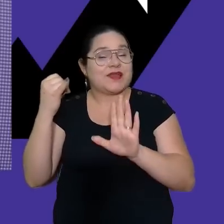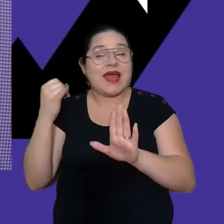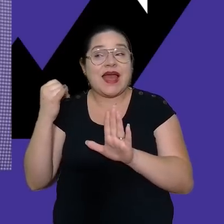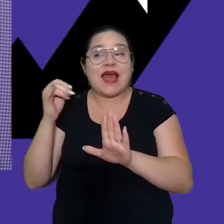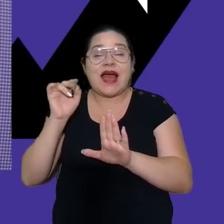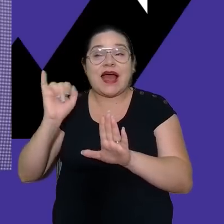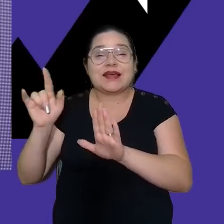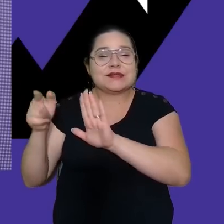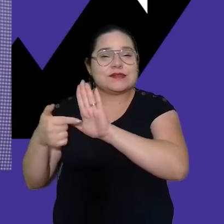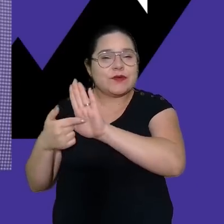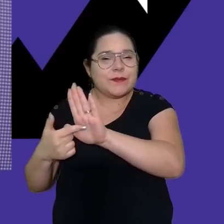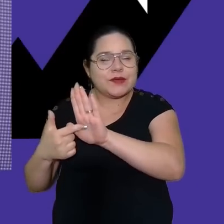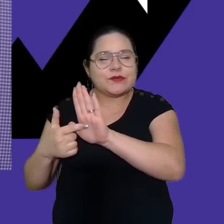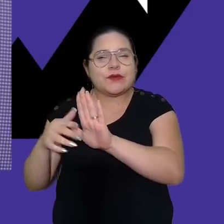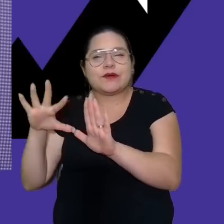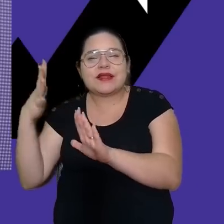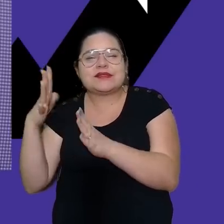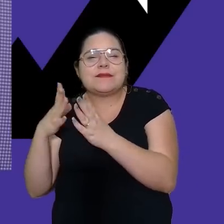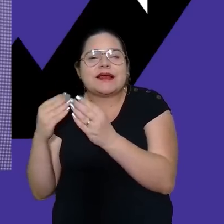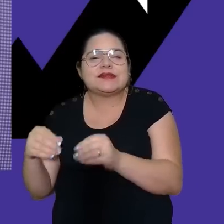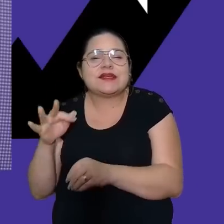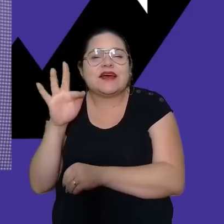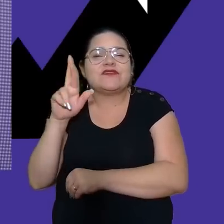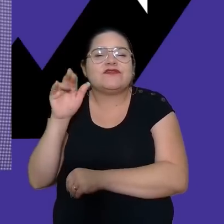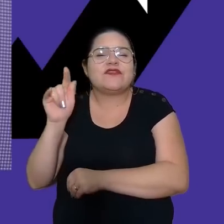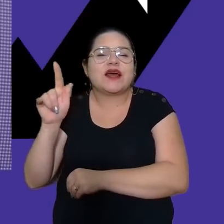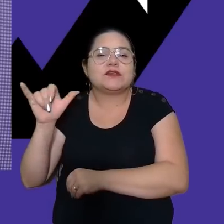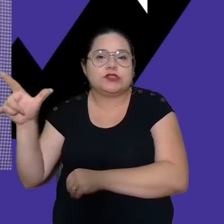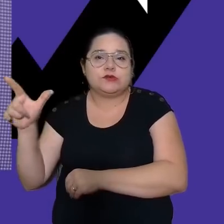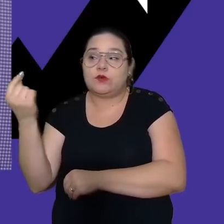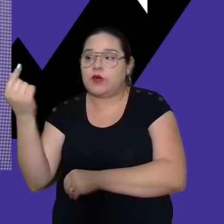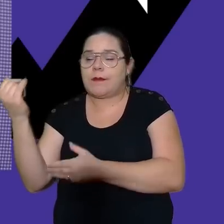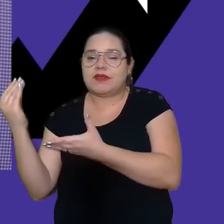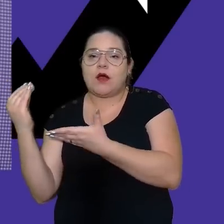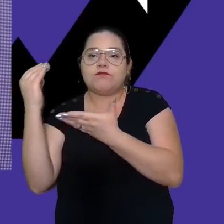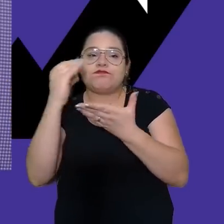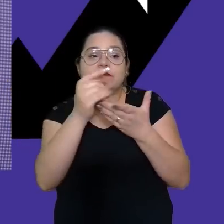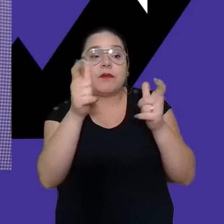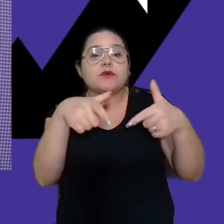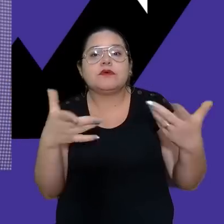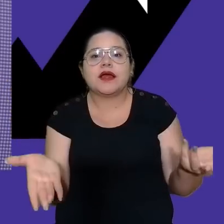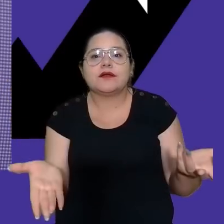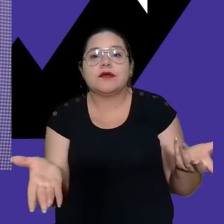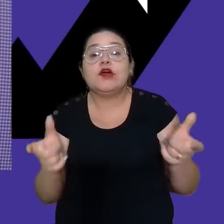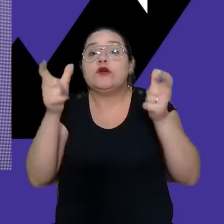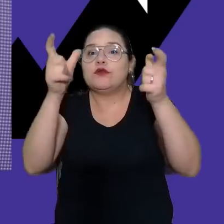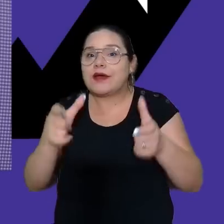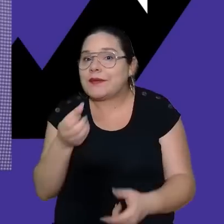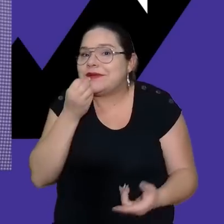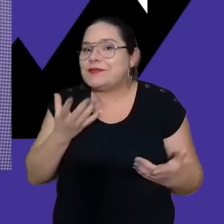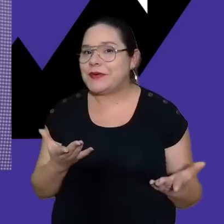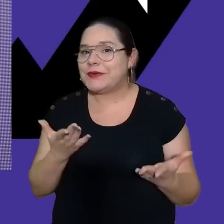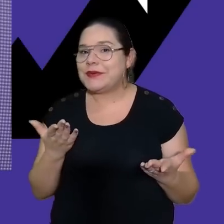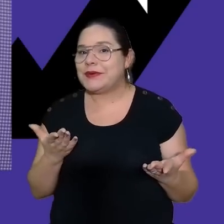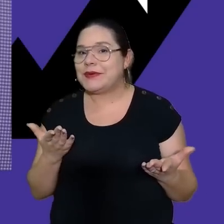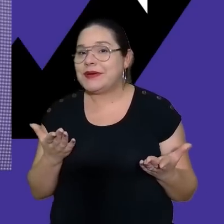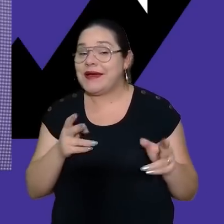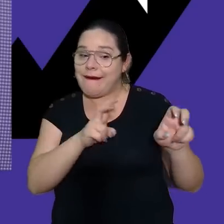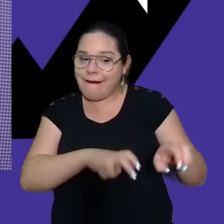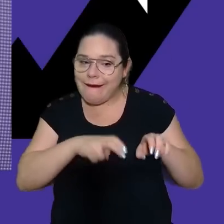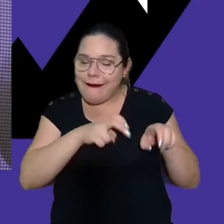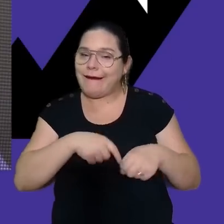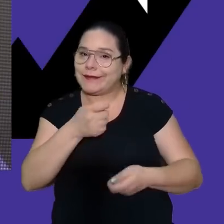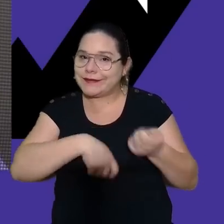mais frágeis, os capitais vão para algum lugar. E um lugar muito bom para eles irem é para o agronegócio brasileiro,